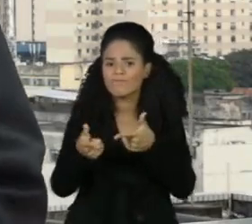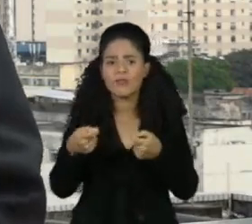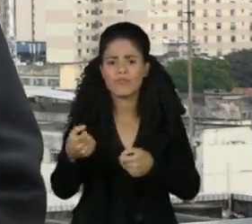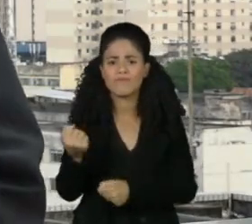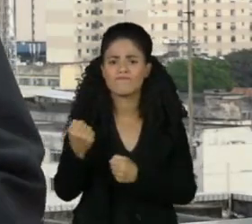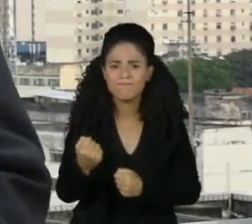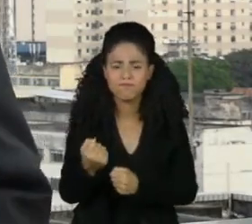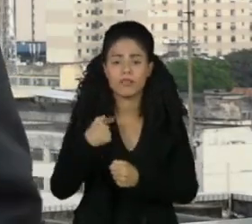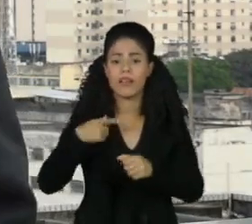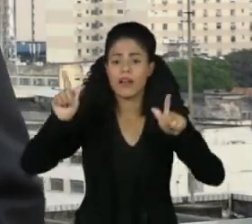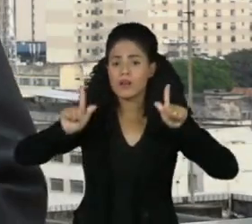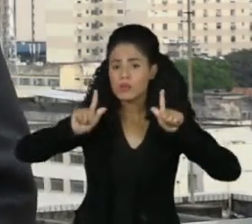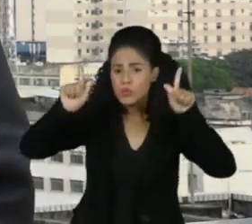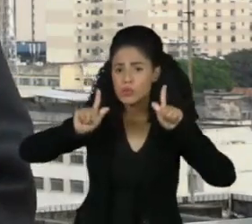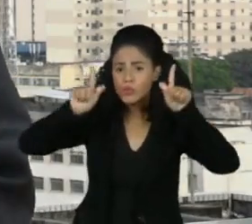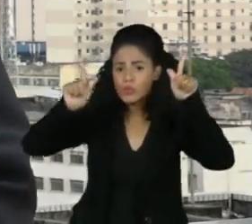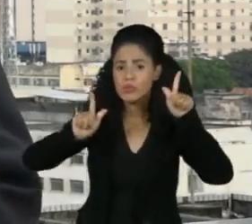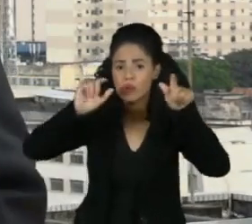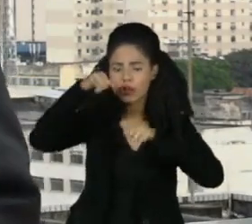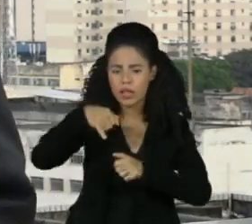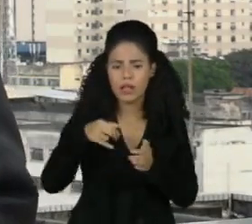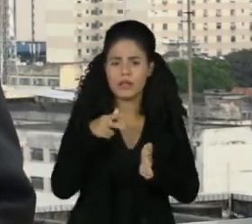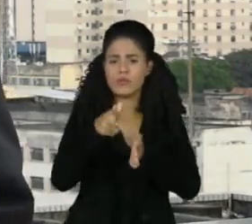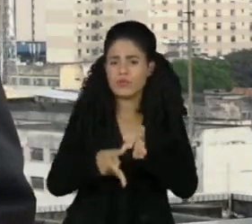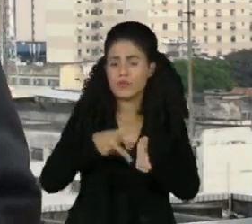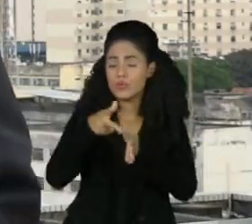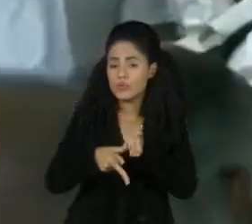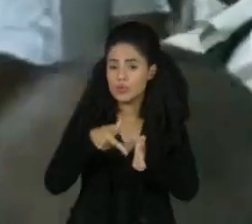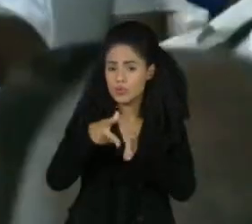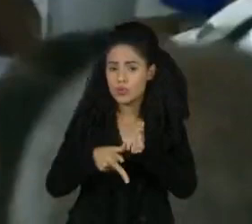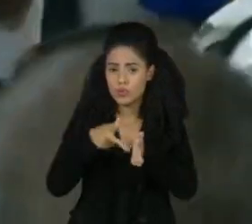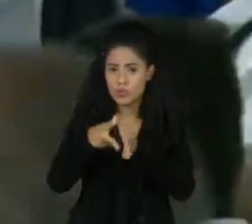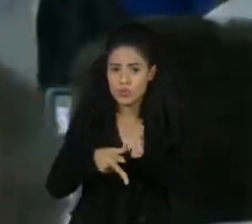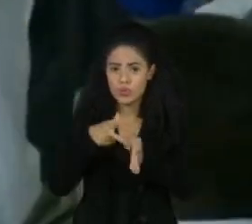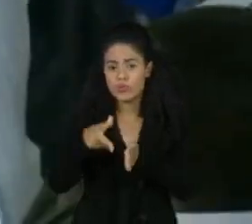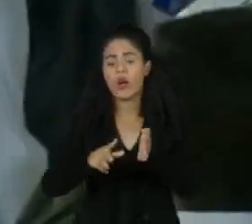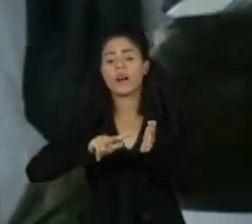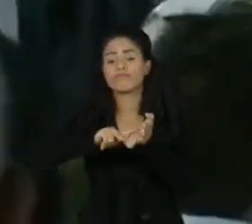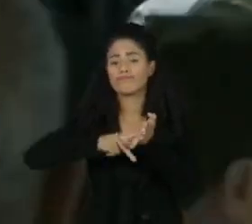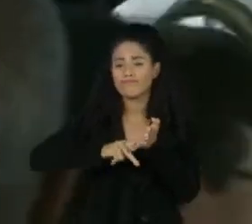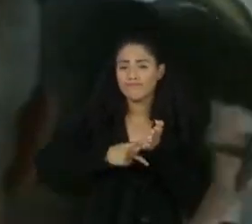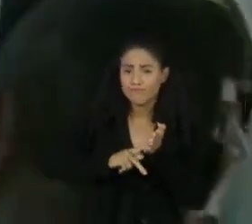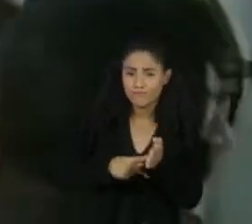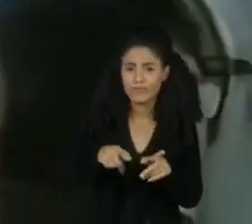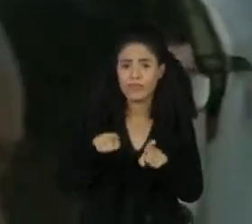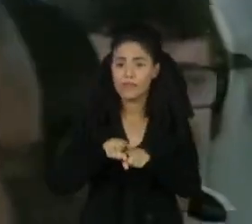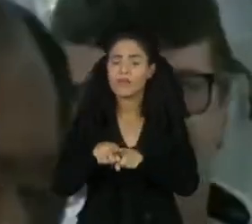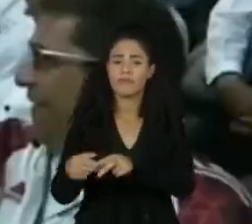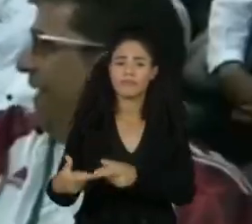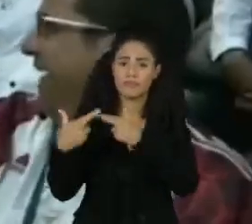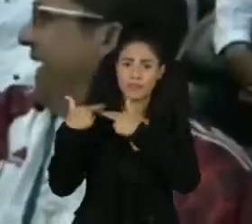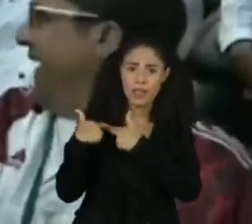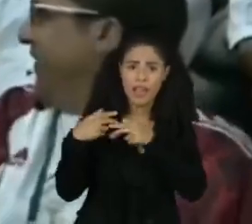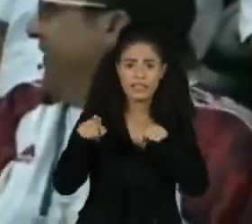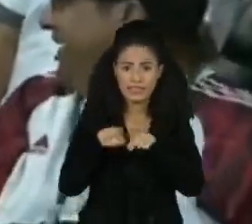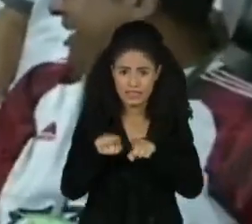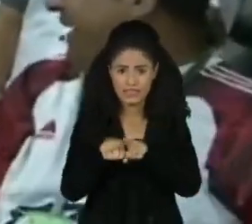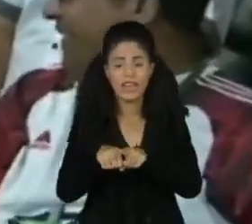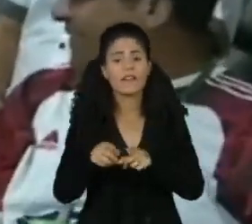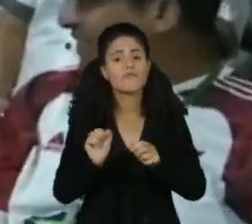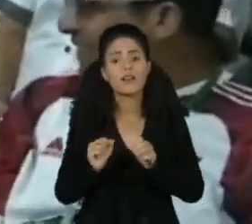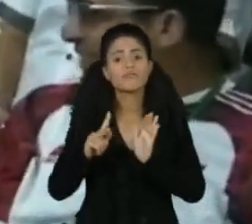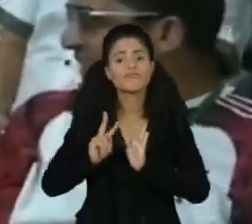pela greve dos rodoviários de linhas intermunicipais o sindicato dos rodoviários de Nova Iguaçu e região